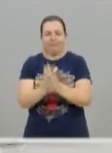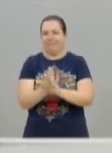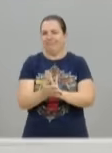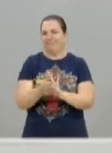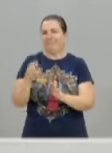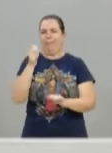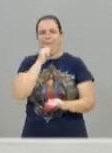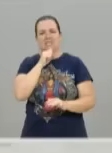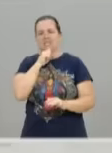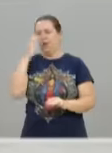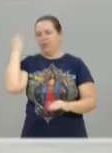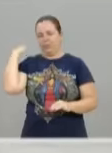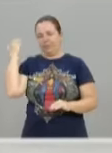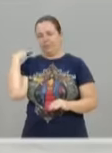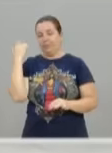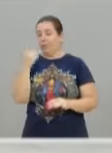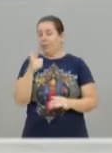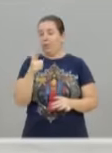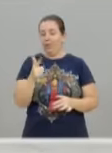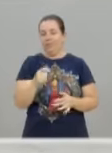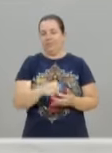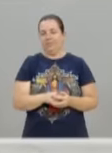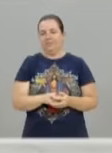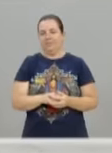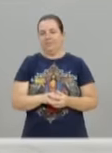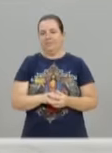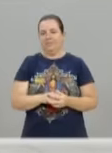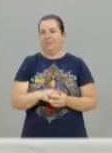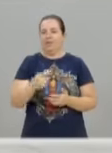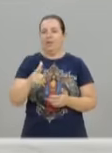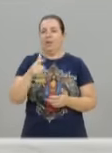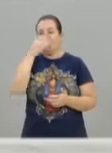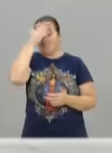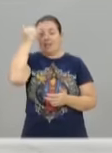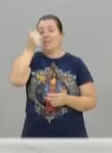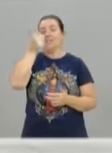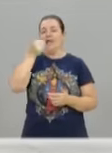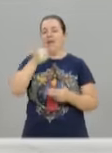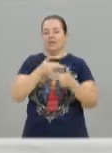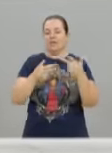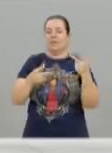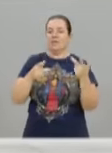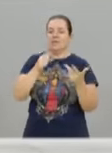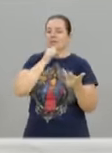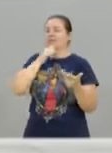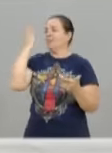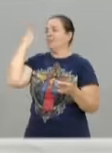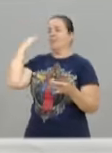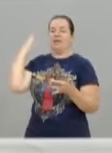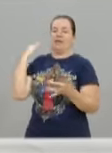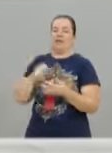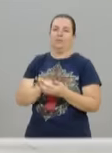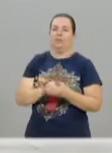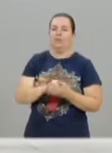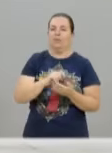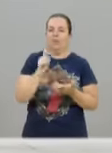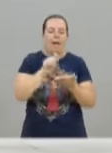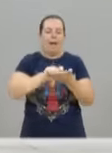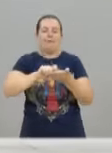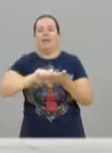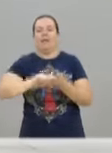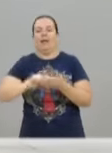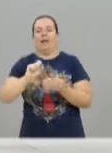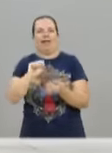como a gente esquecer o que fomos não dá para passar borracha e dizer que não